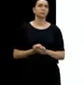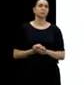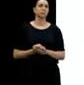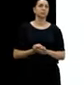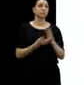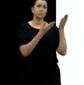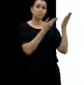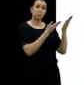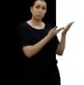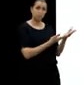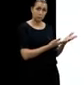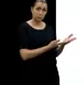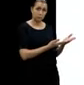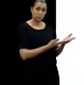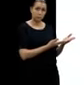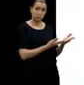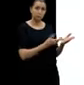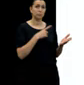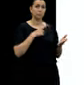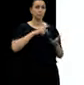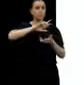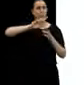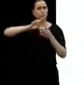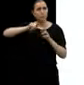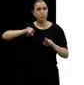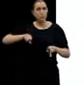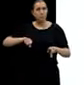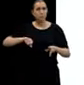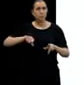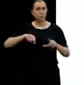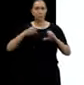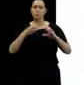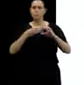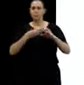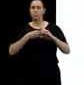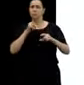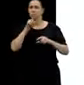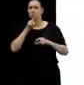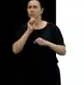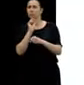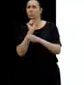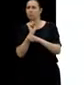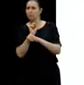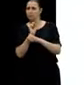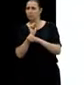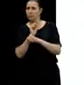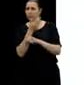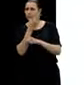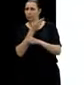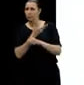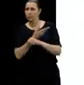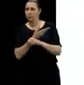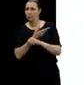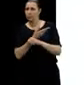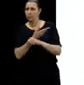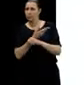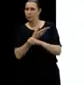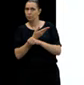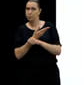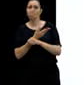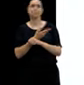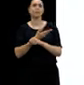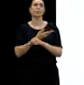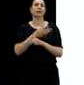Bom, agora na parte de diferenciação celular, eu sei que você estava aí só esperando a bióloga Fernanda